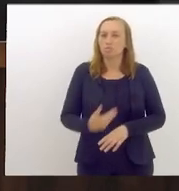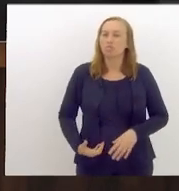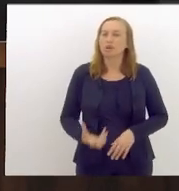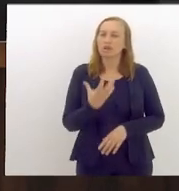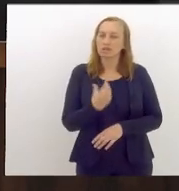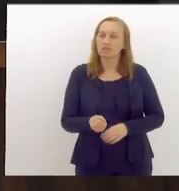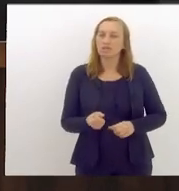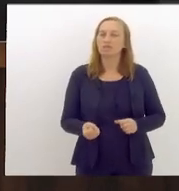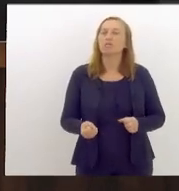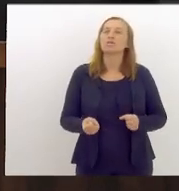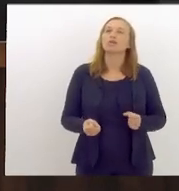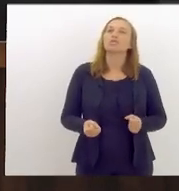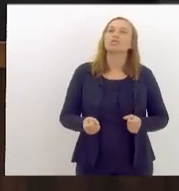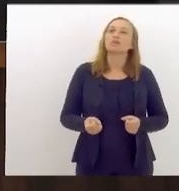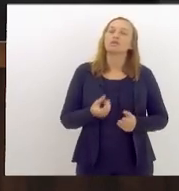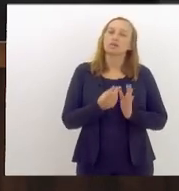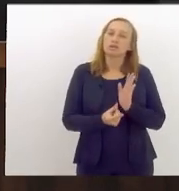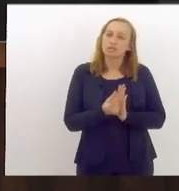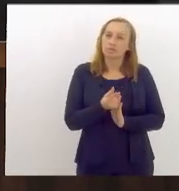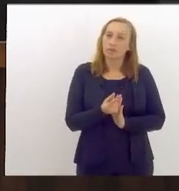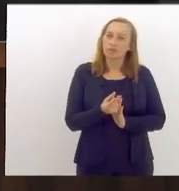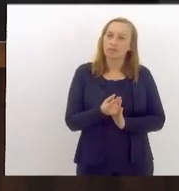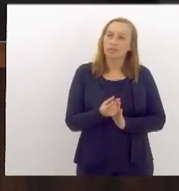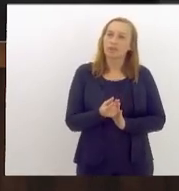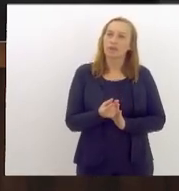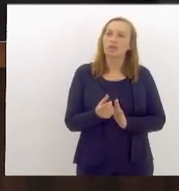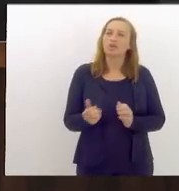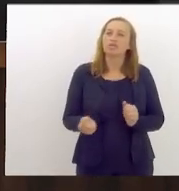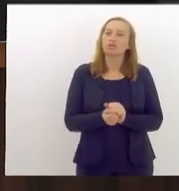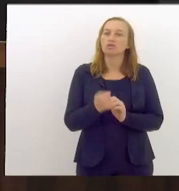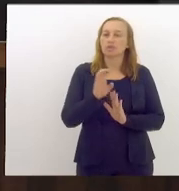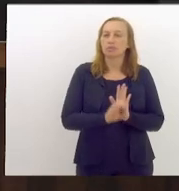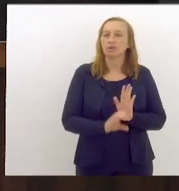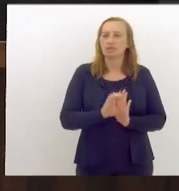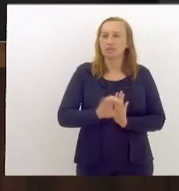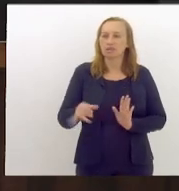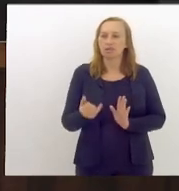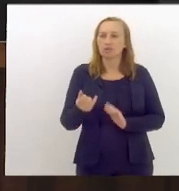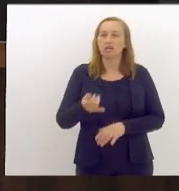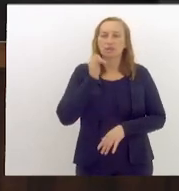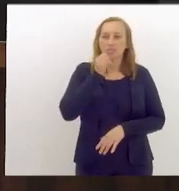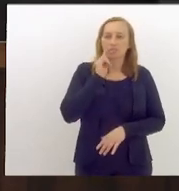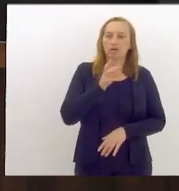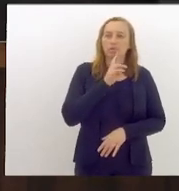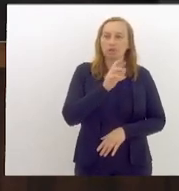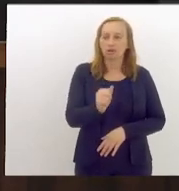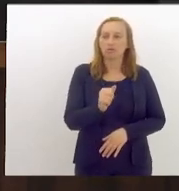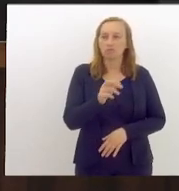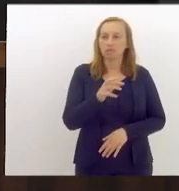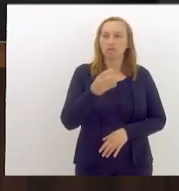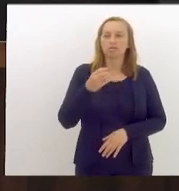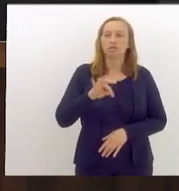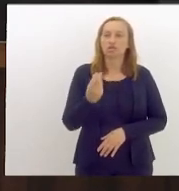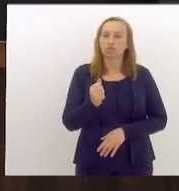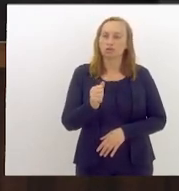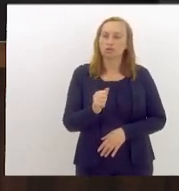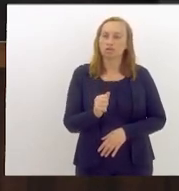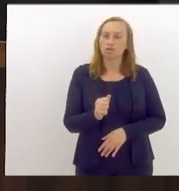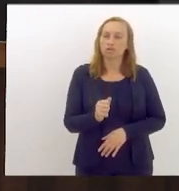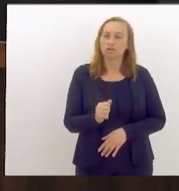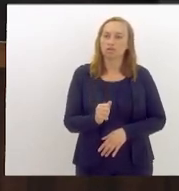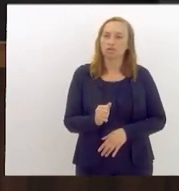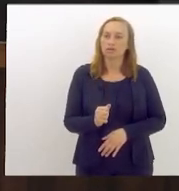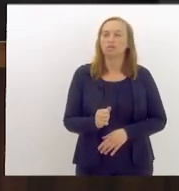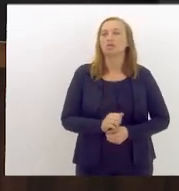da ccj de orçamento favorável com as meninas da ccj relatou de Deputado Rodrigo Amorim Chico Machado